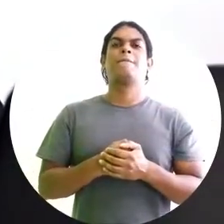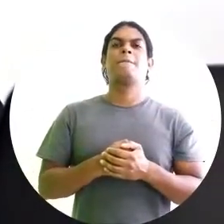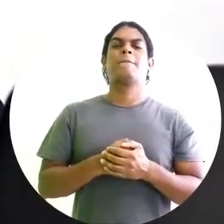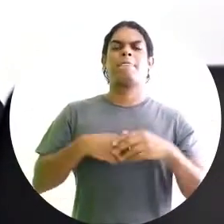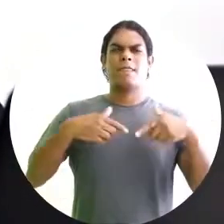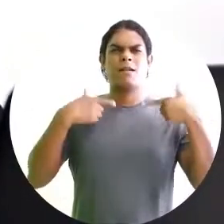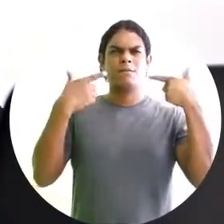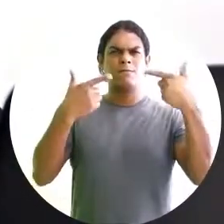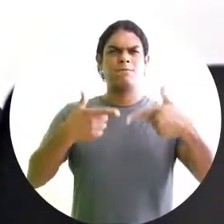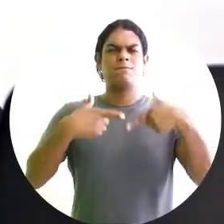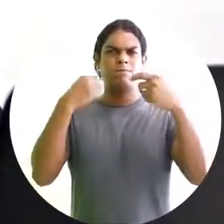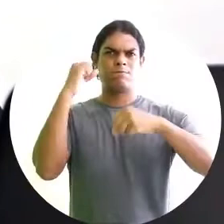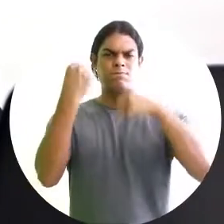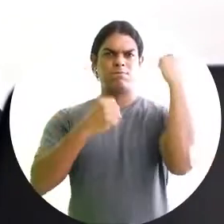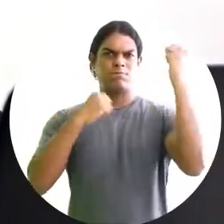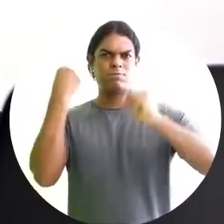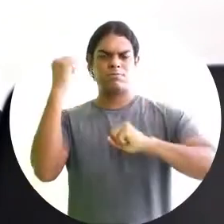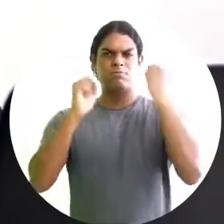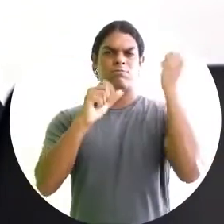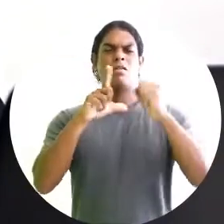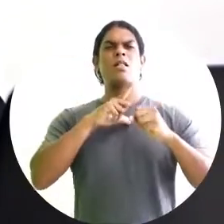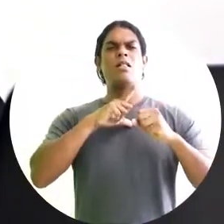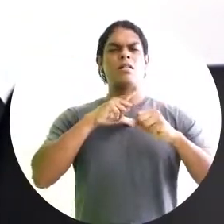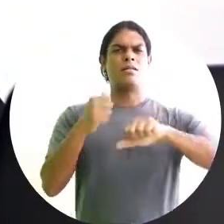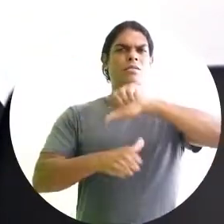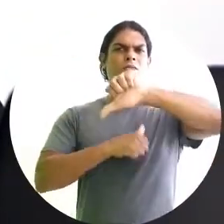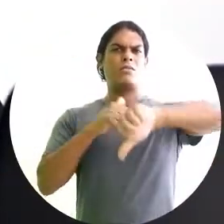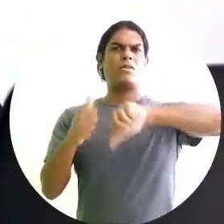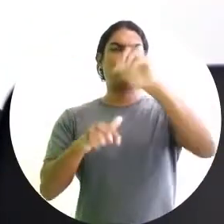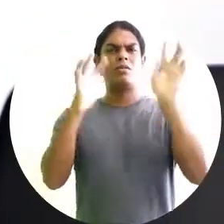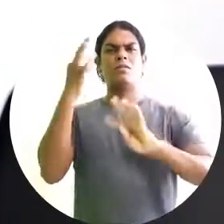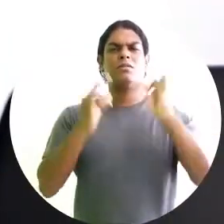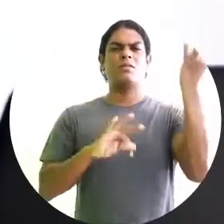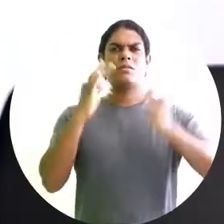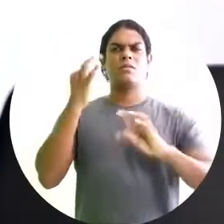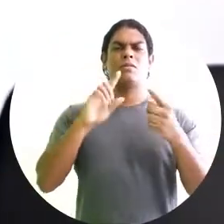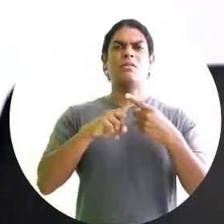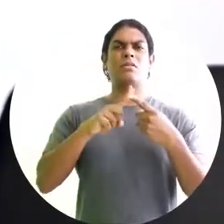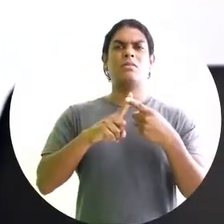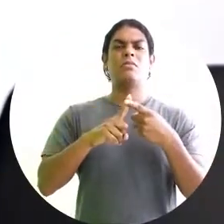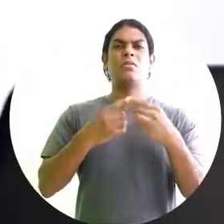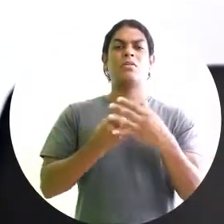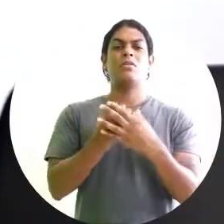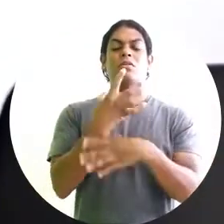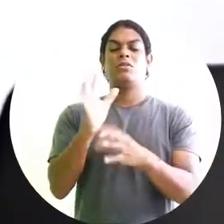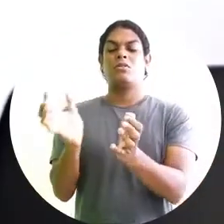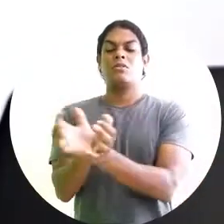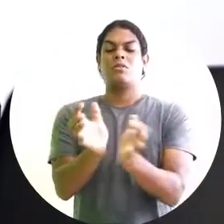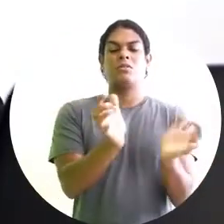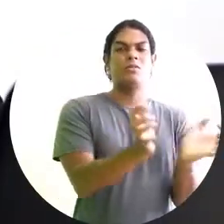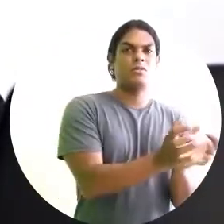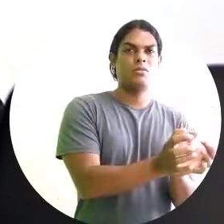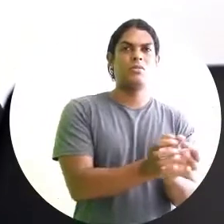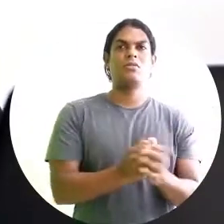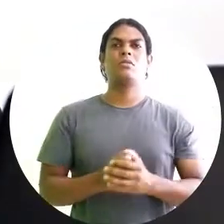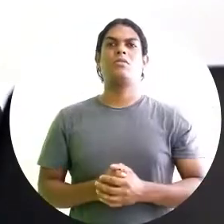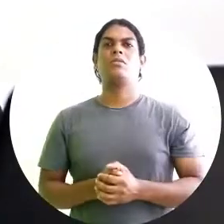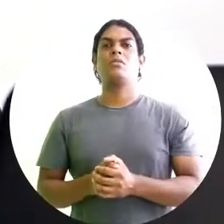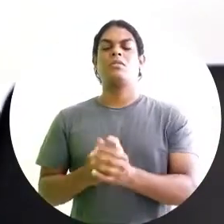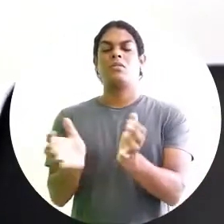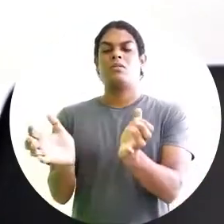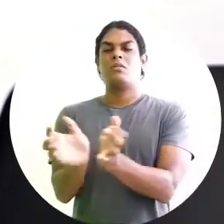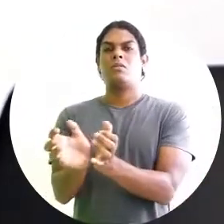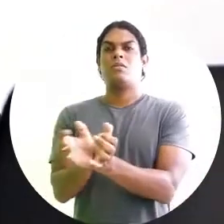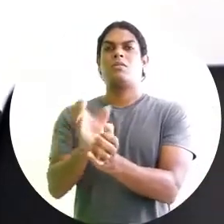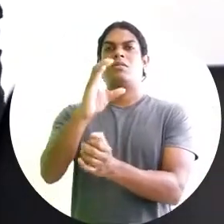Houve realmente uma mudança tecnológica e houve uma formação de dois blocos econômicos,